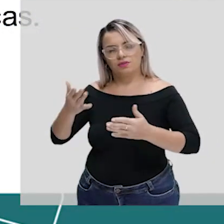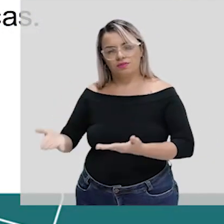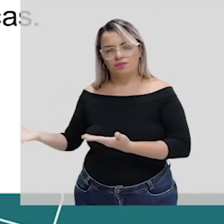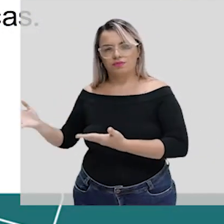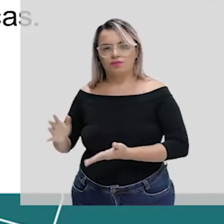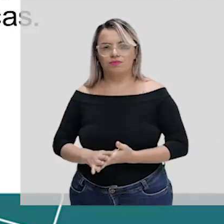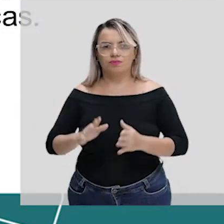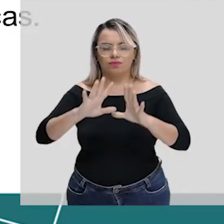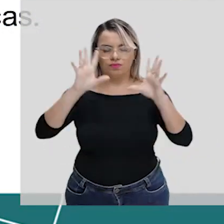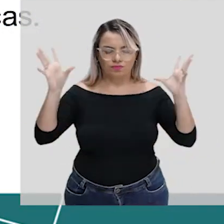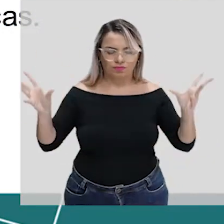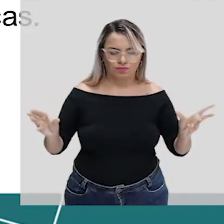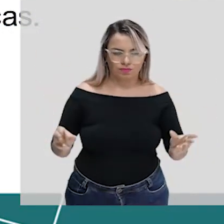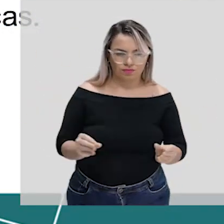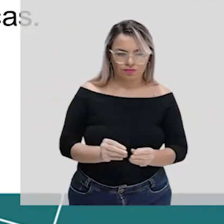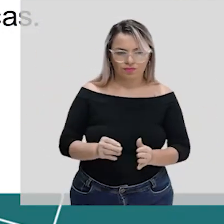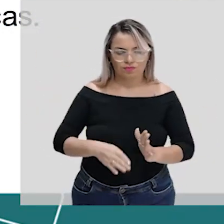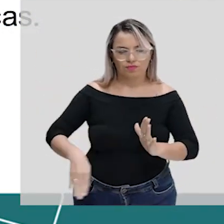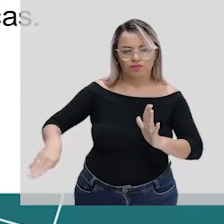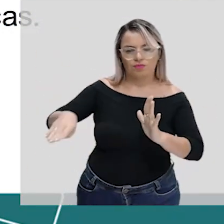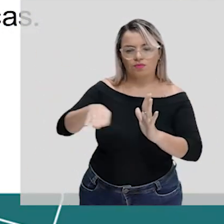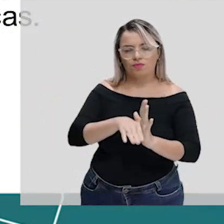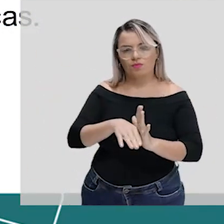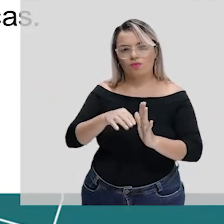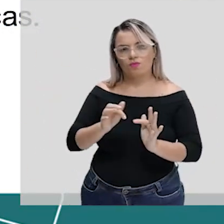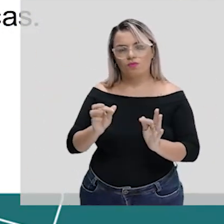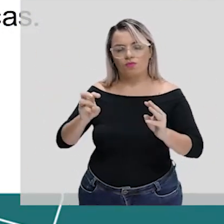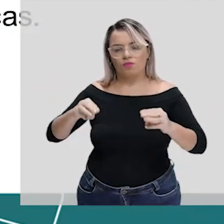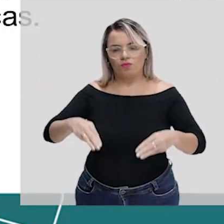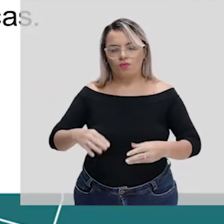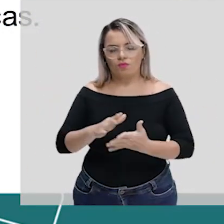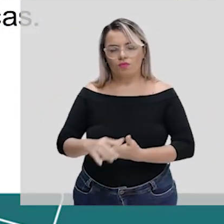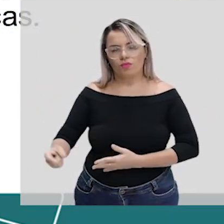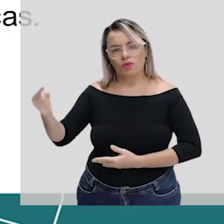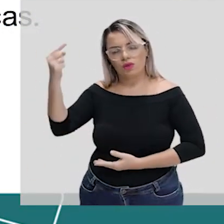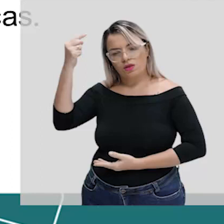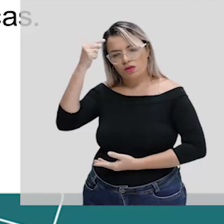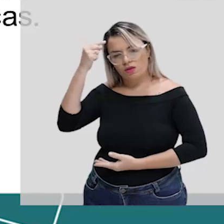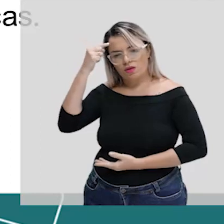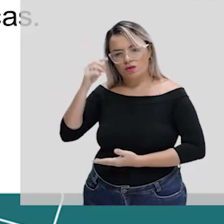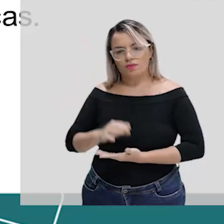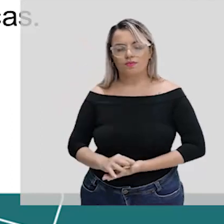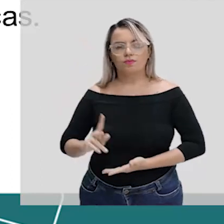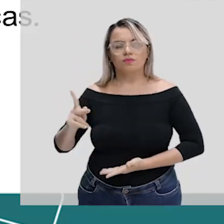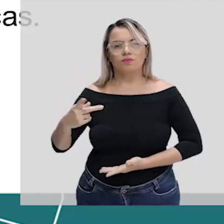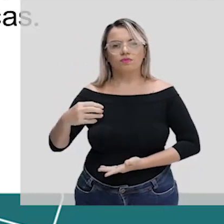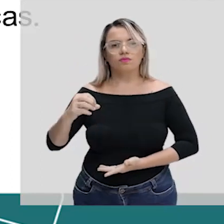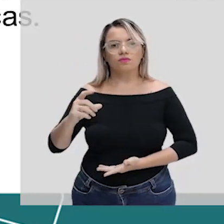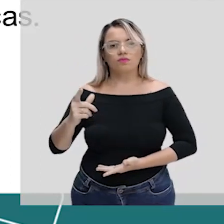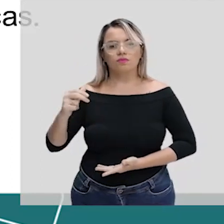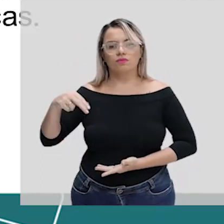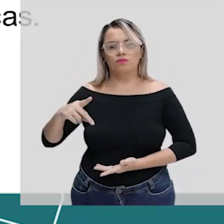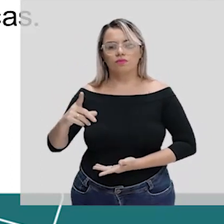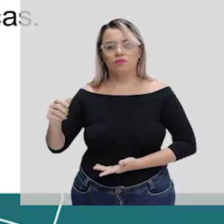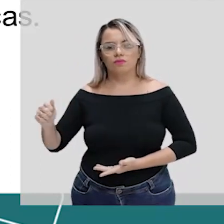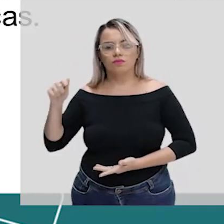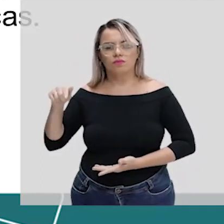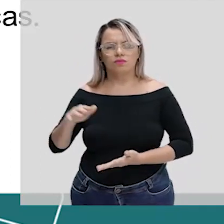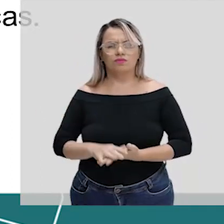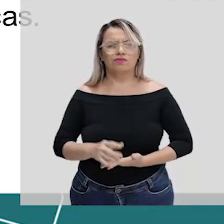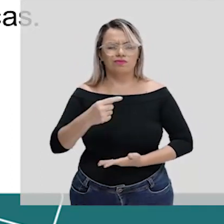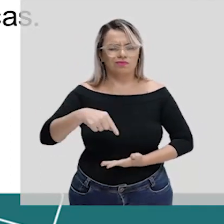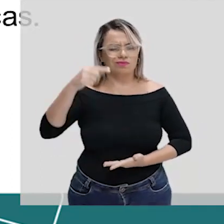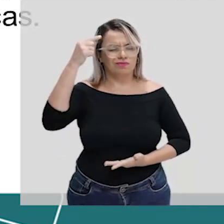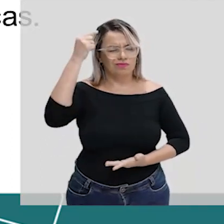E aí a gente chega no nosso último pensador da aula de hoje, que é o Sérgio Buarque de Holanda. Esse sobrenome Buarque de Holanda